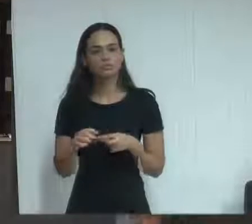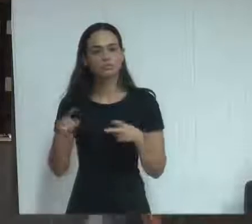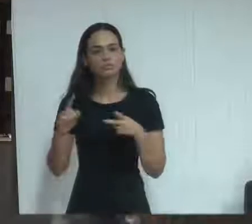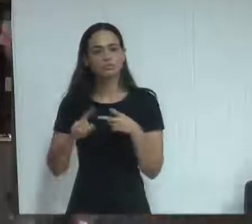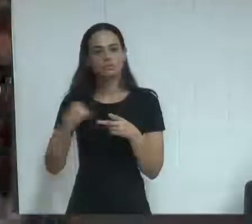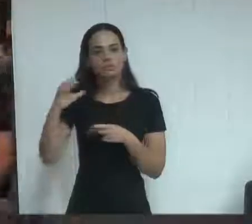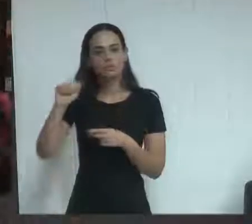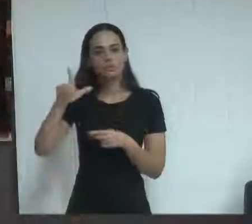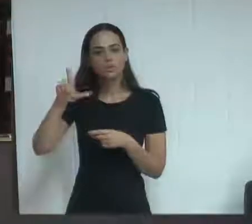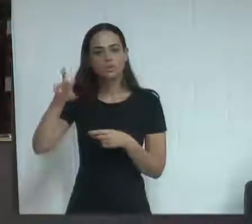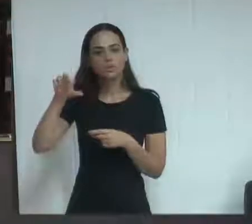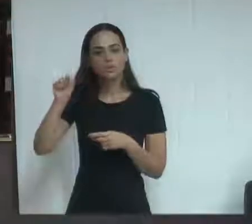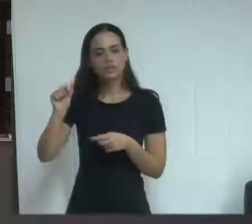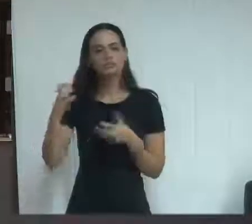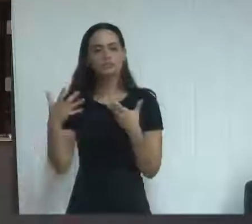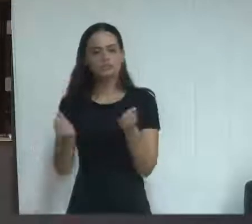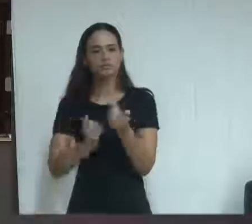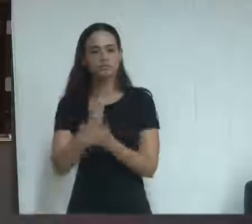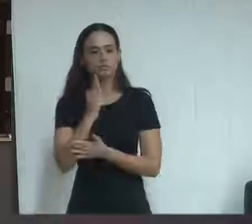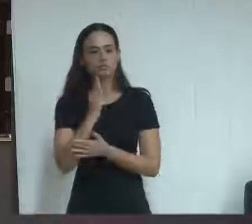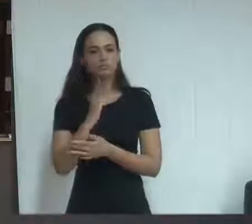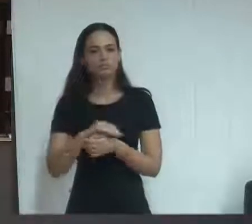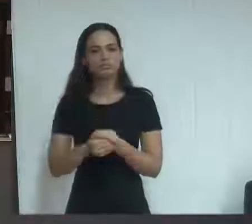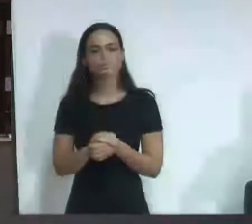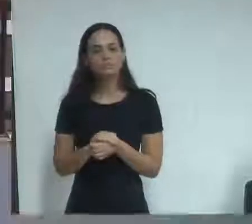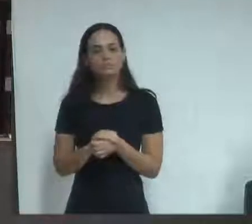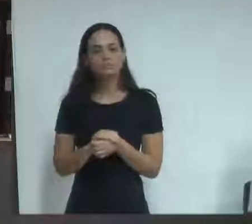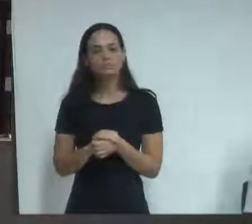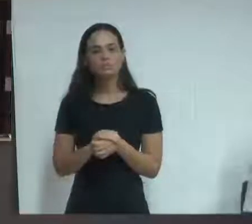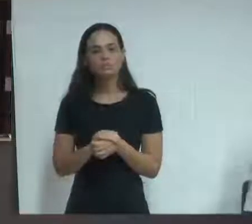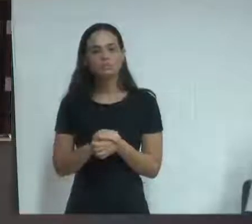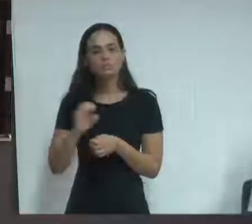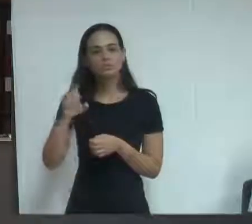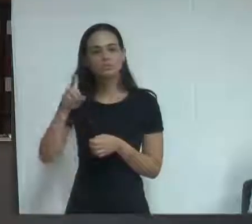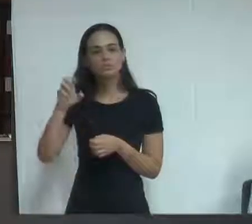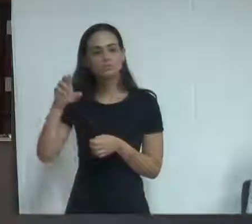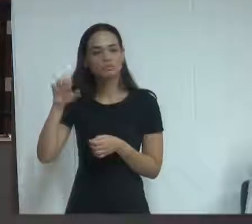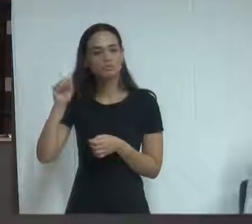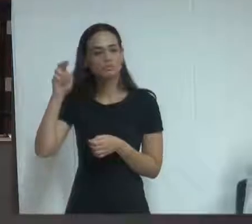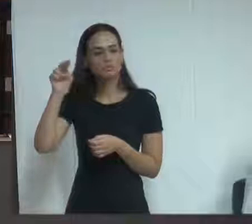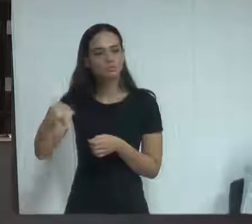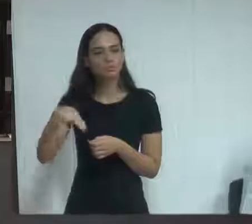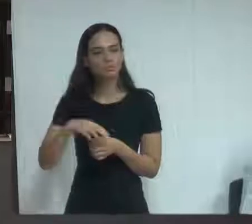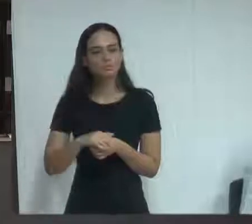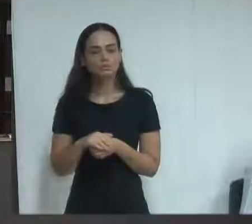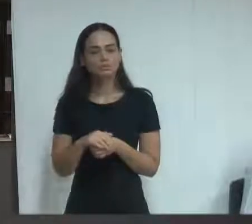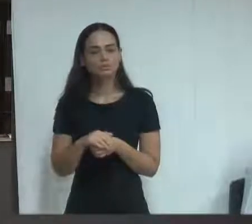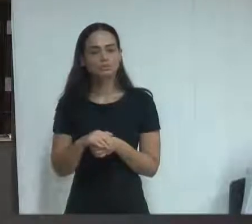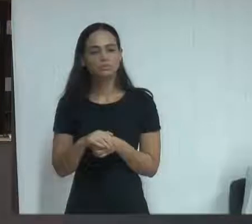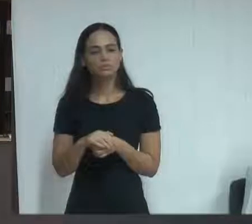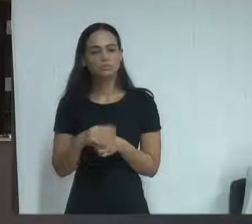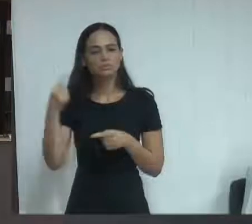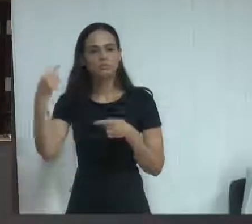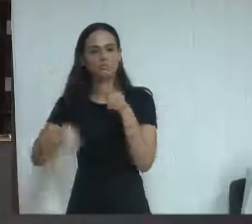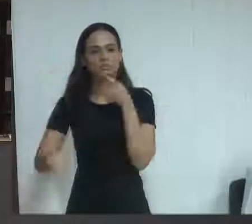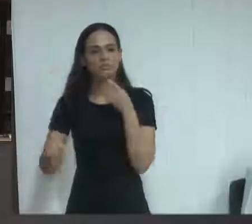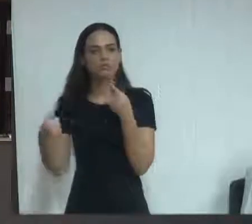Vereador Carlos Florentino. Aprovo. Vereador Edson PC. Seguindo os votos, meus eleitores,